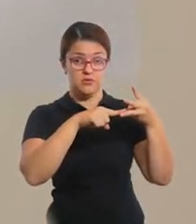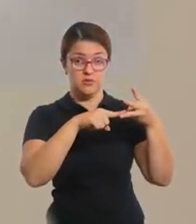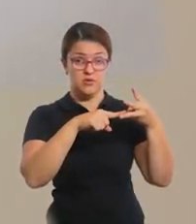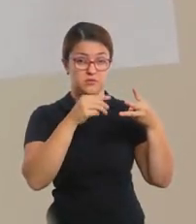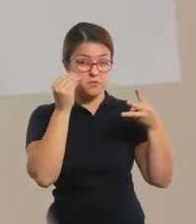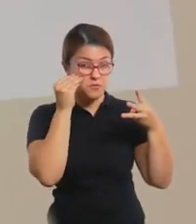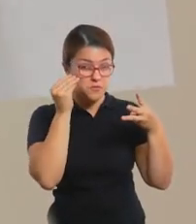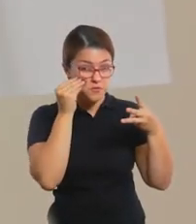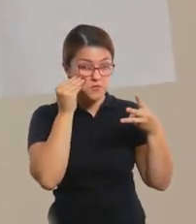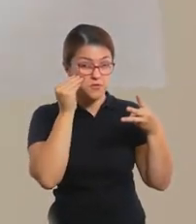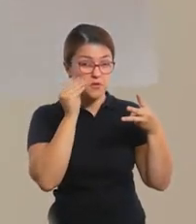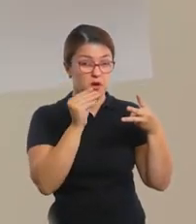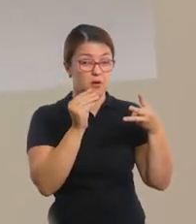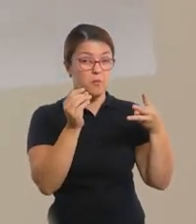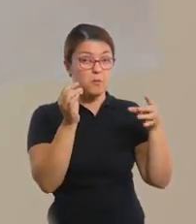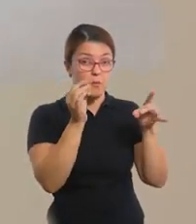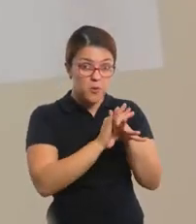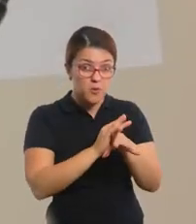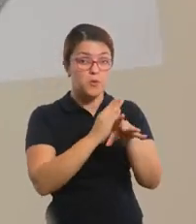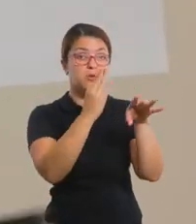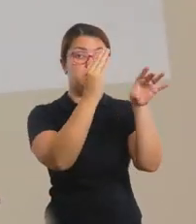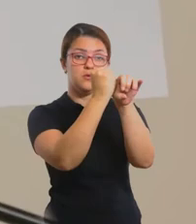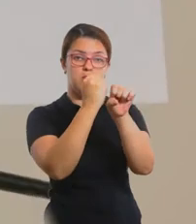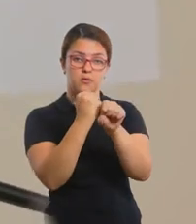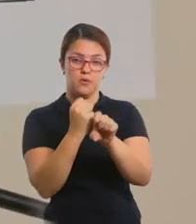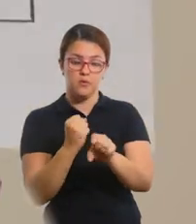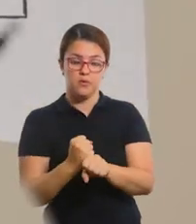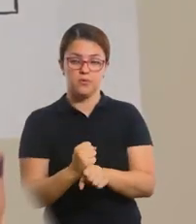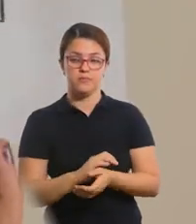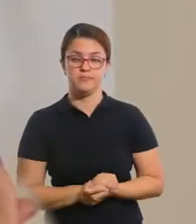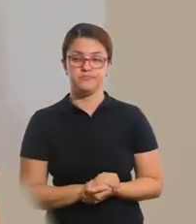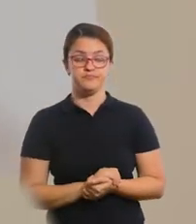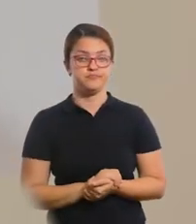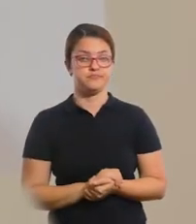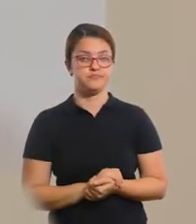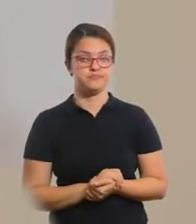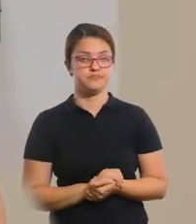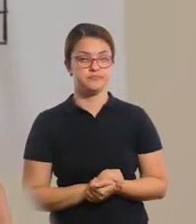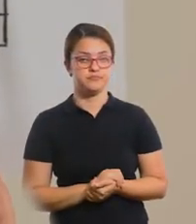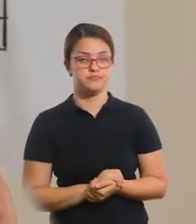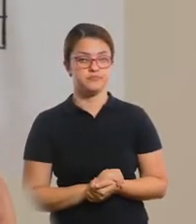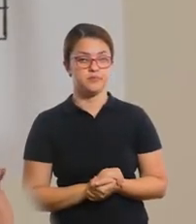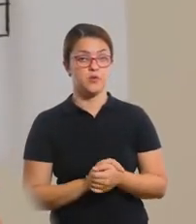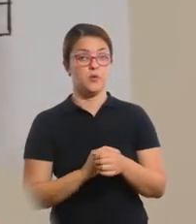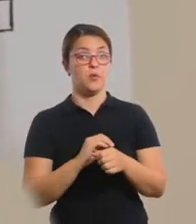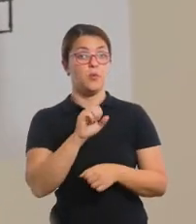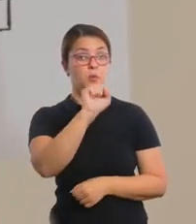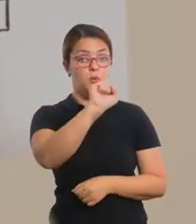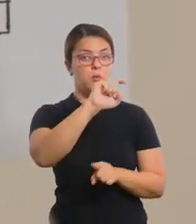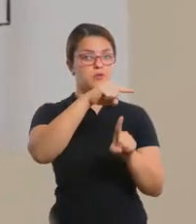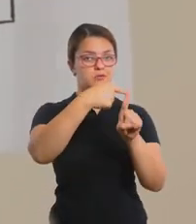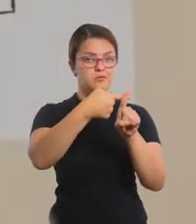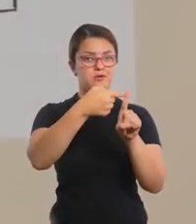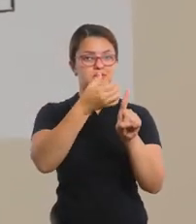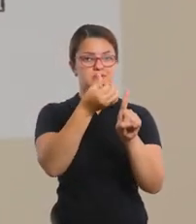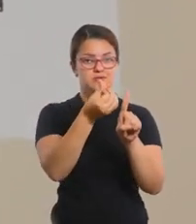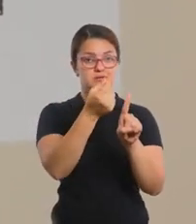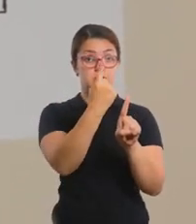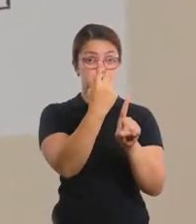jogada, vamos ver o total geral e fazer a soma. Então vamos lá. No primeiro, 8, mais